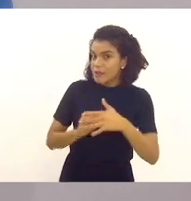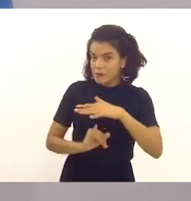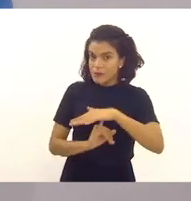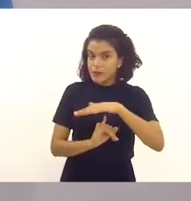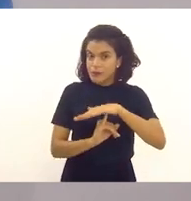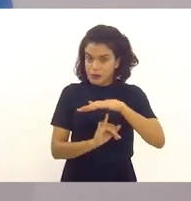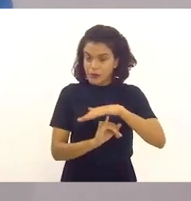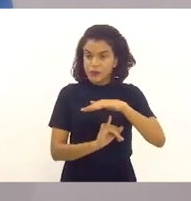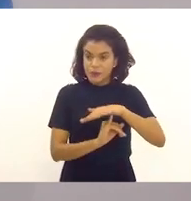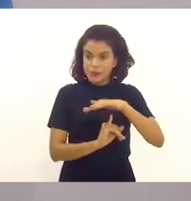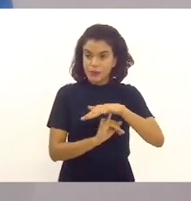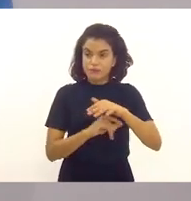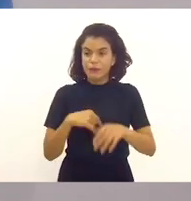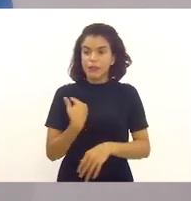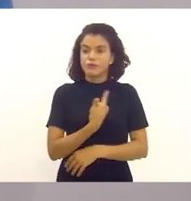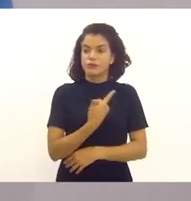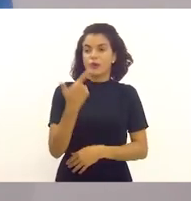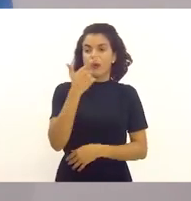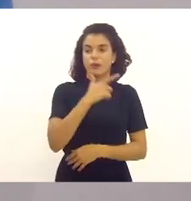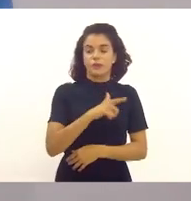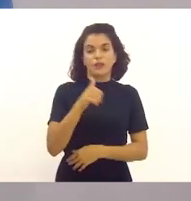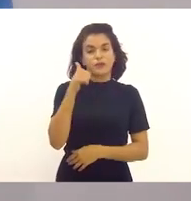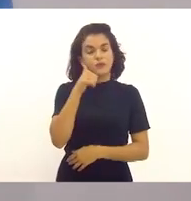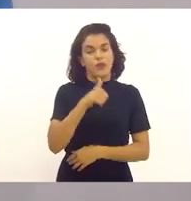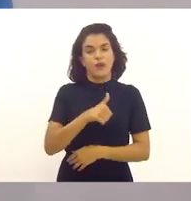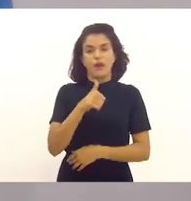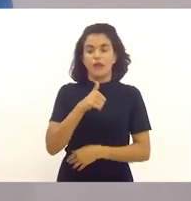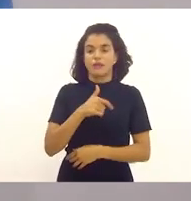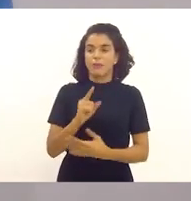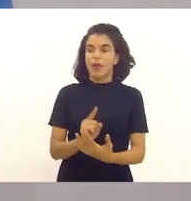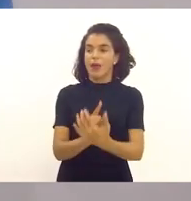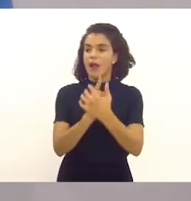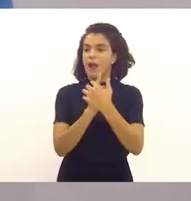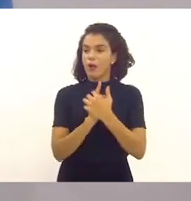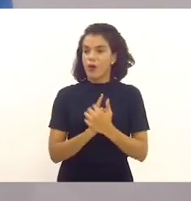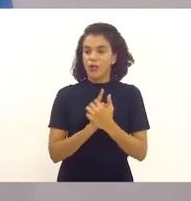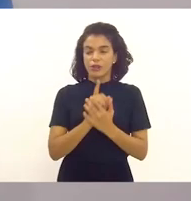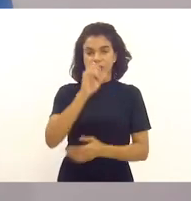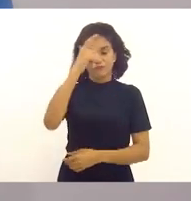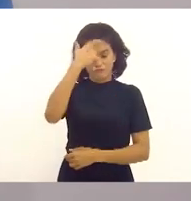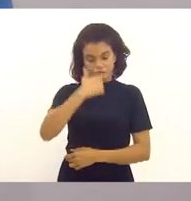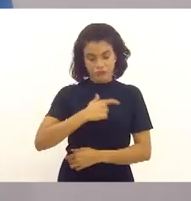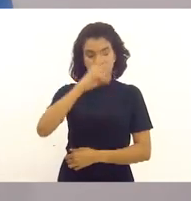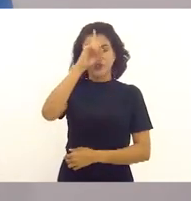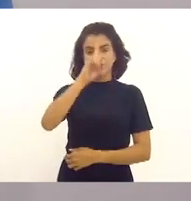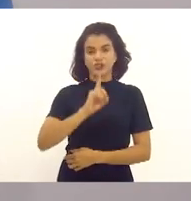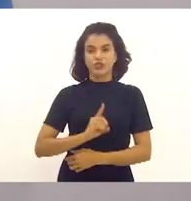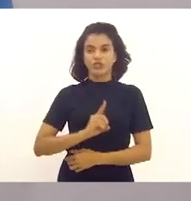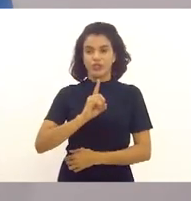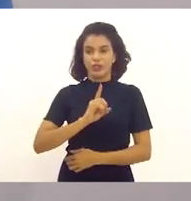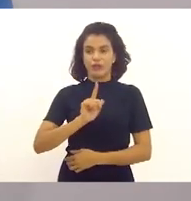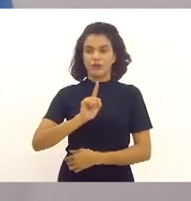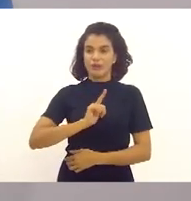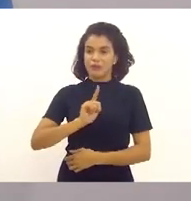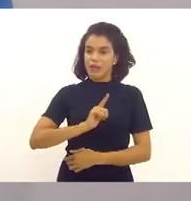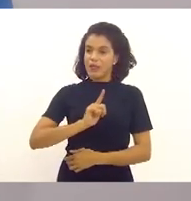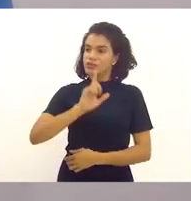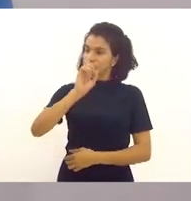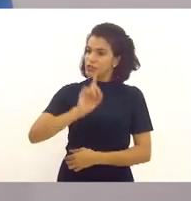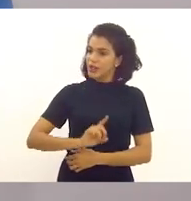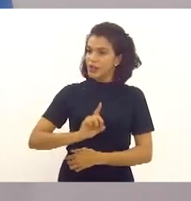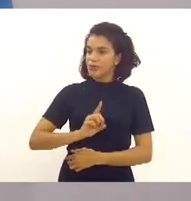para que a gente possa ter essas mulheres também acolhidas no seu direito né do seu direito de ter direito